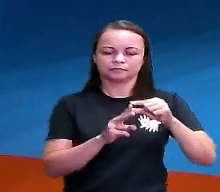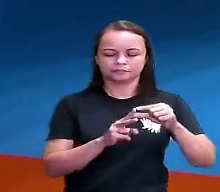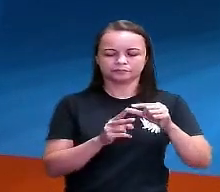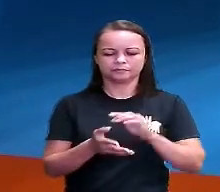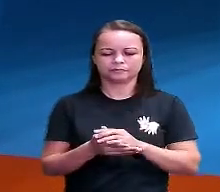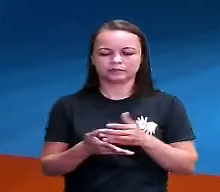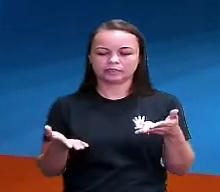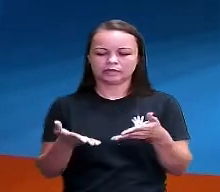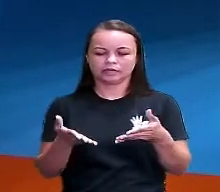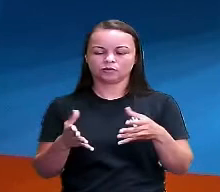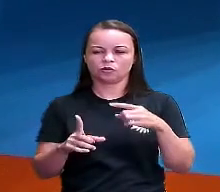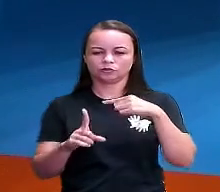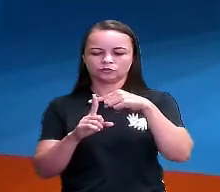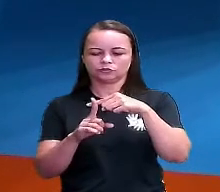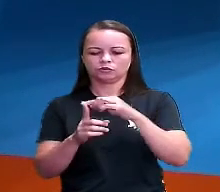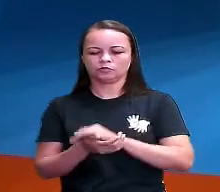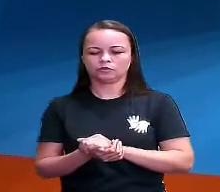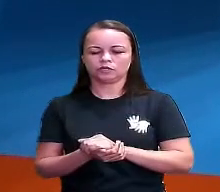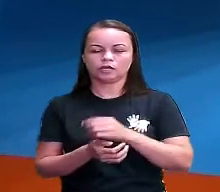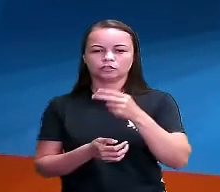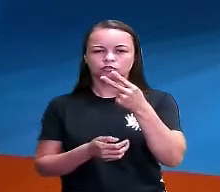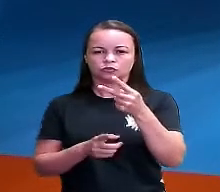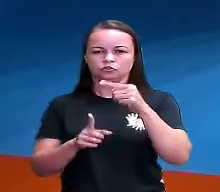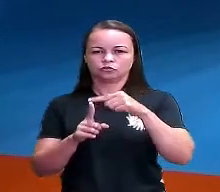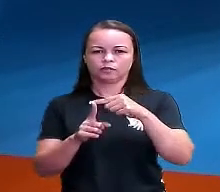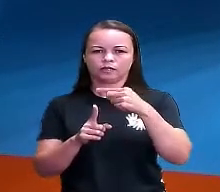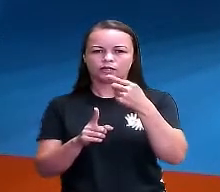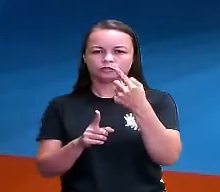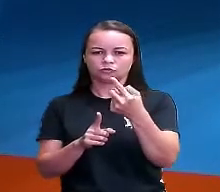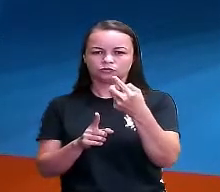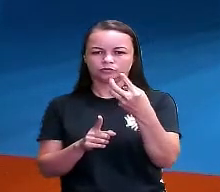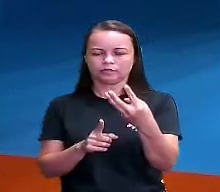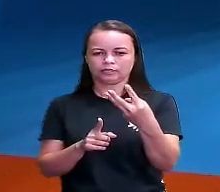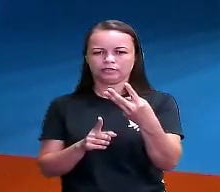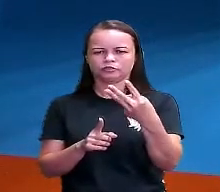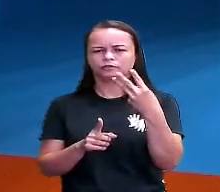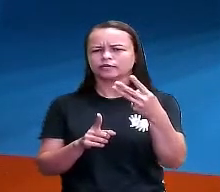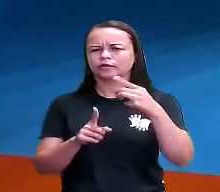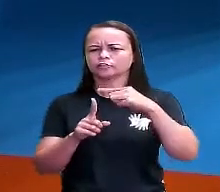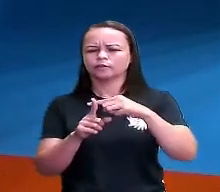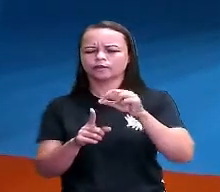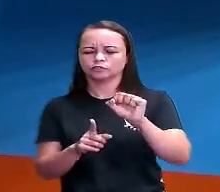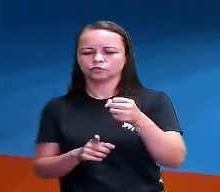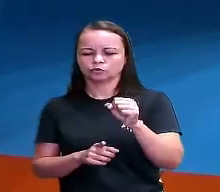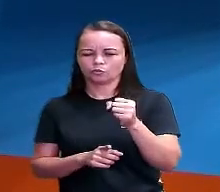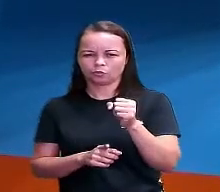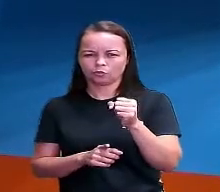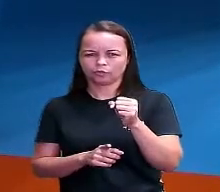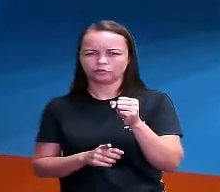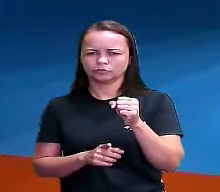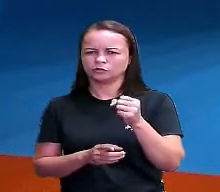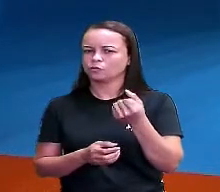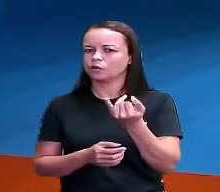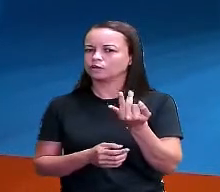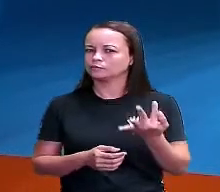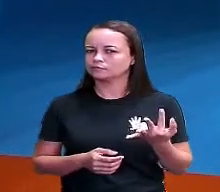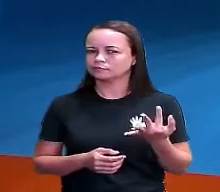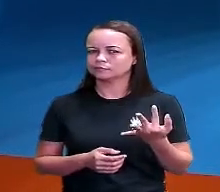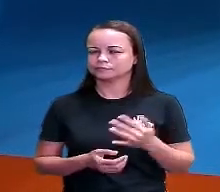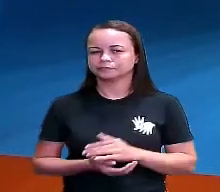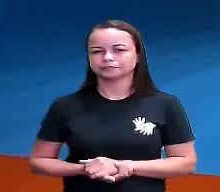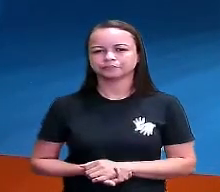somo aqui, ó. 2 mais 1, 3. 3 mais 8. Quanto é que vai dar?